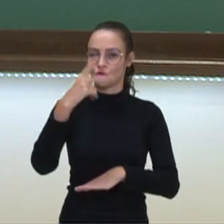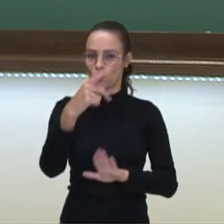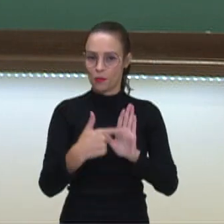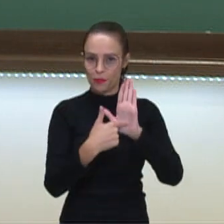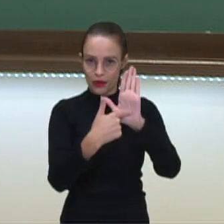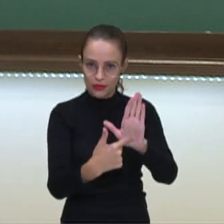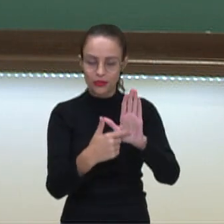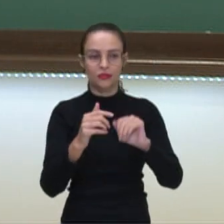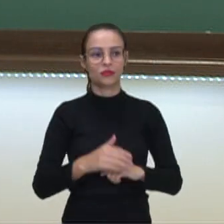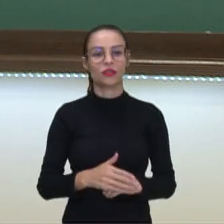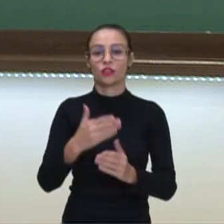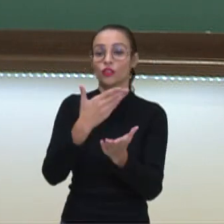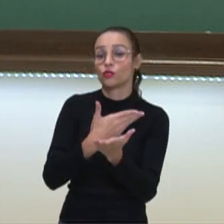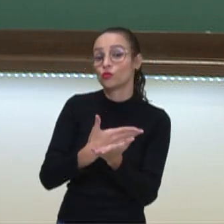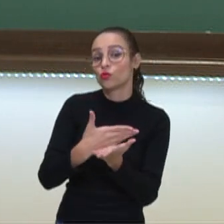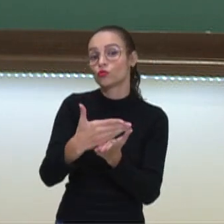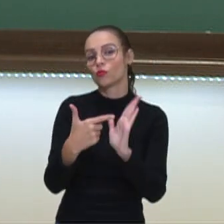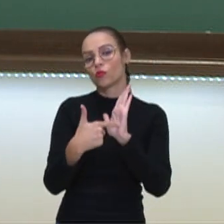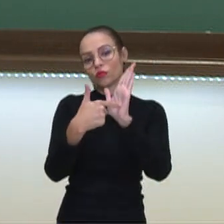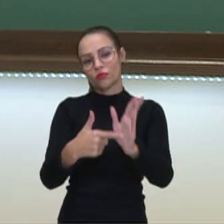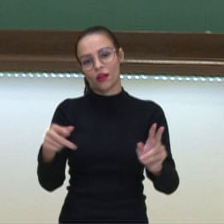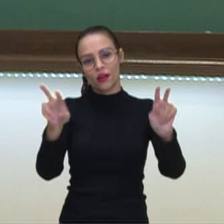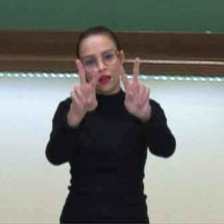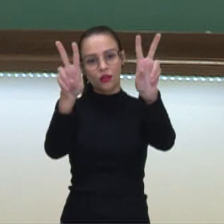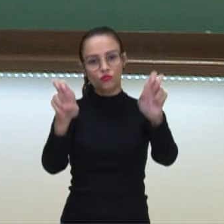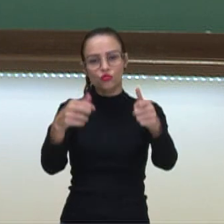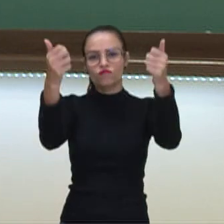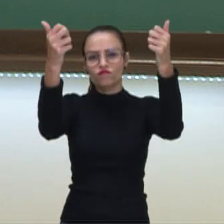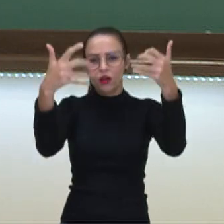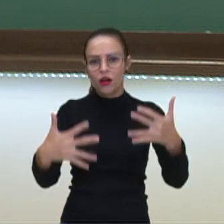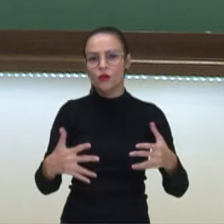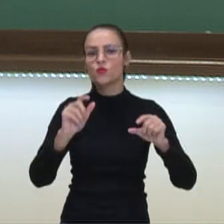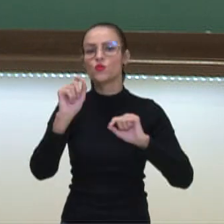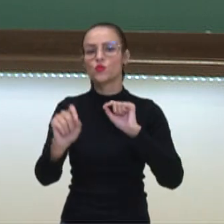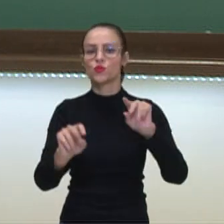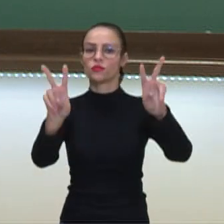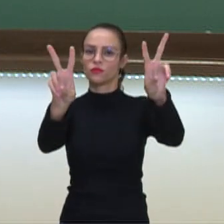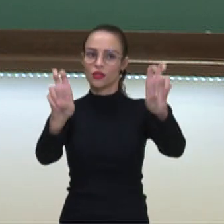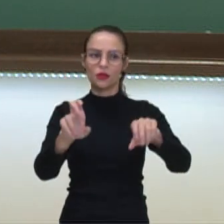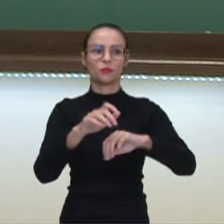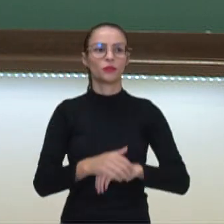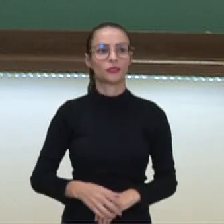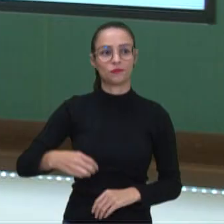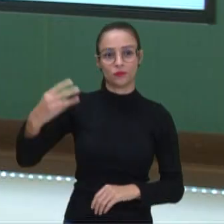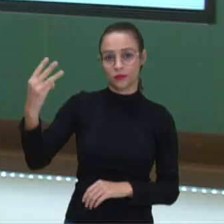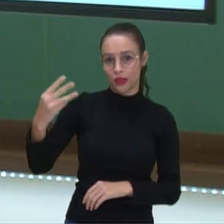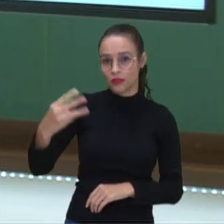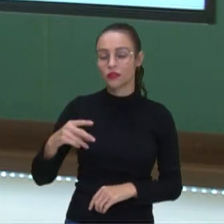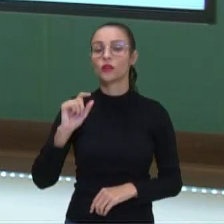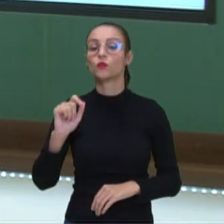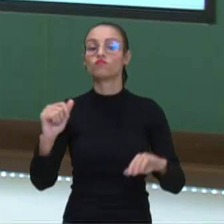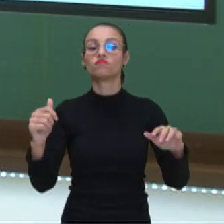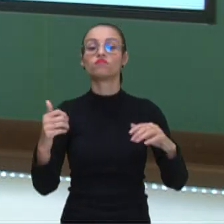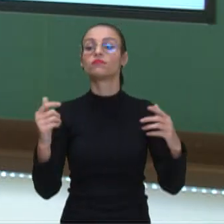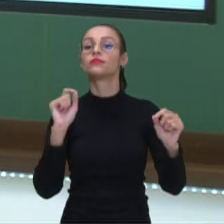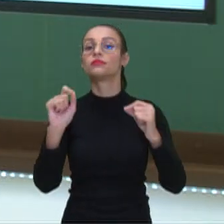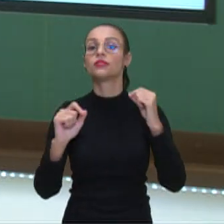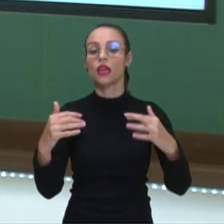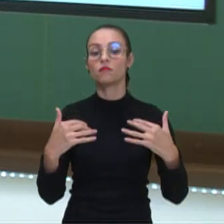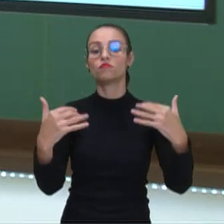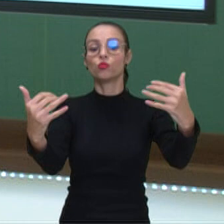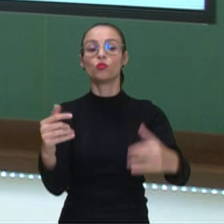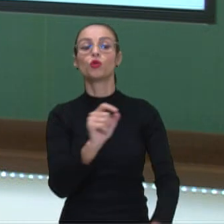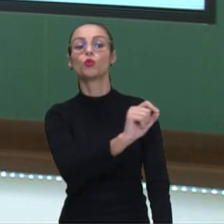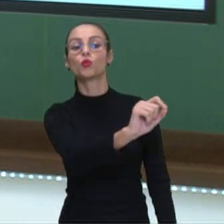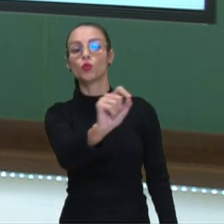equipe, de introduzir este assunto, né, qual é a temática a ser abordada, a quem a gente está dizendo, qual é o